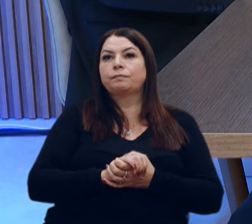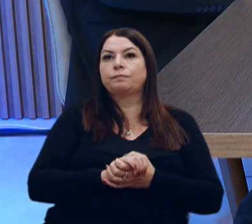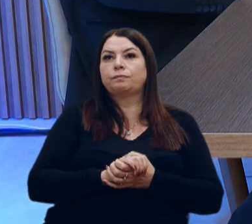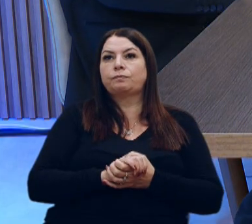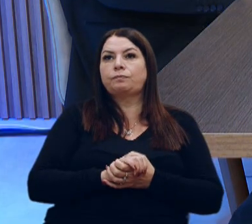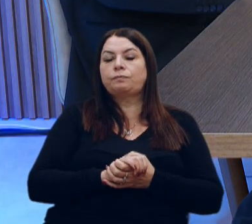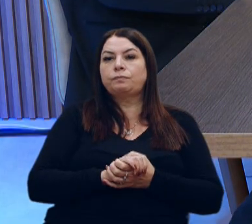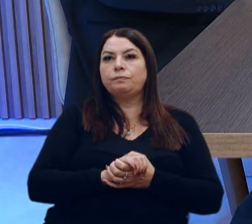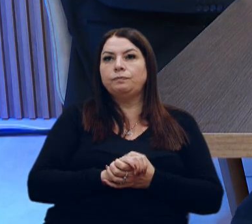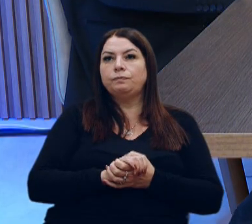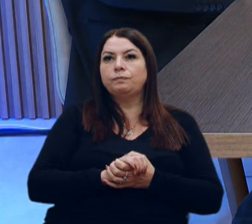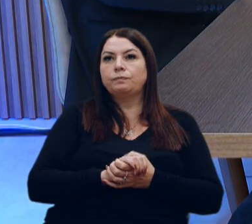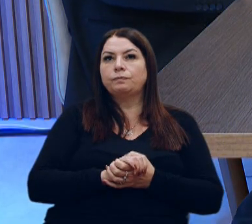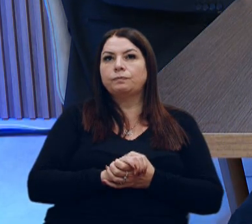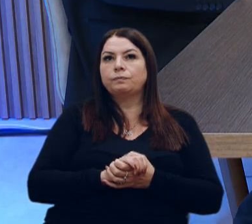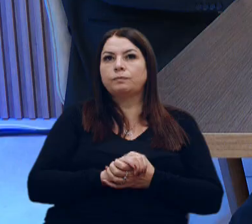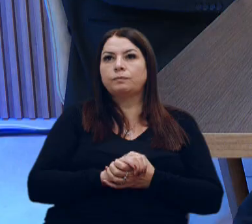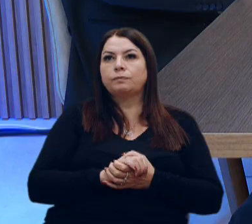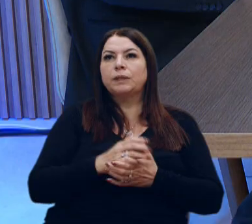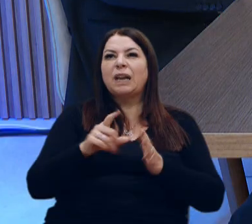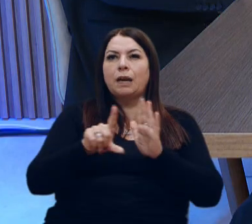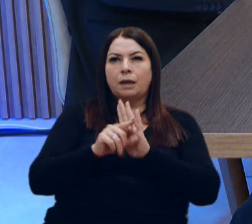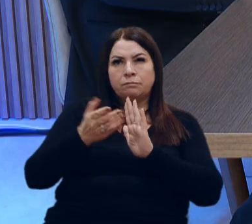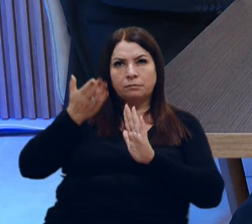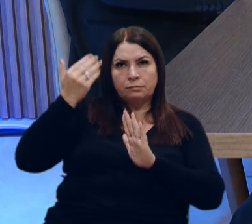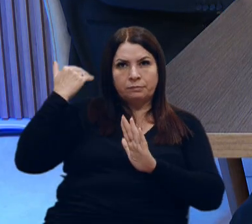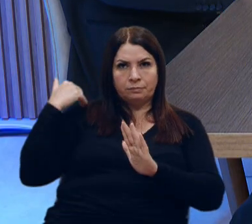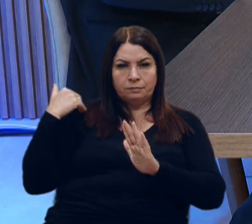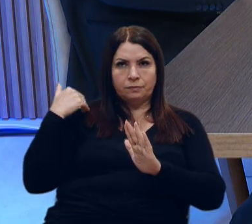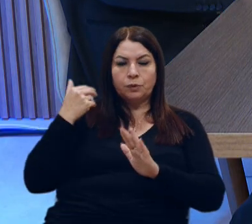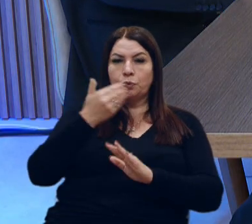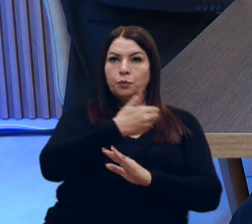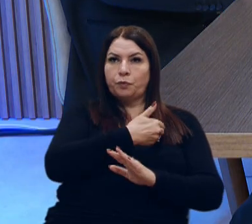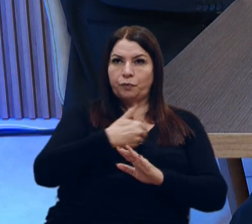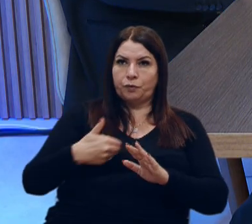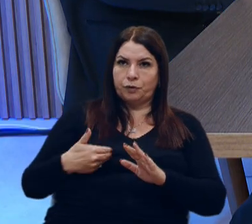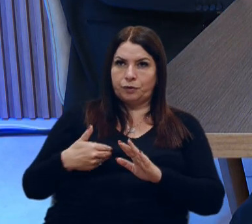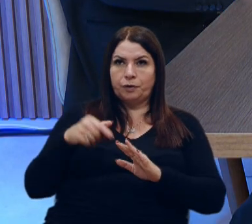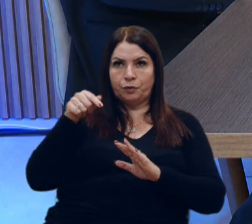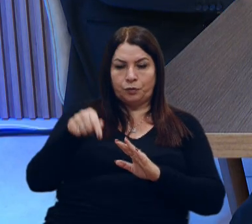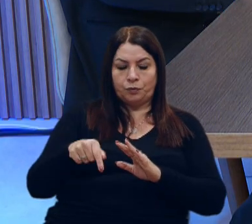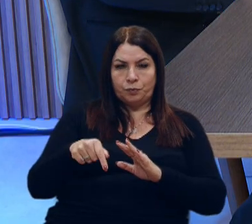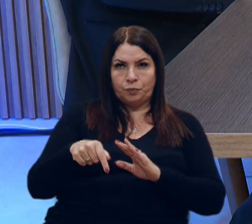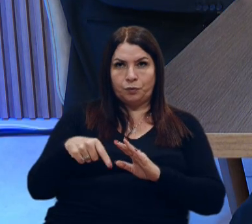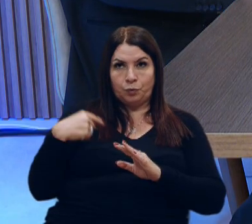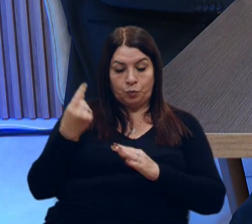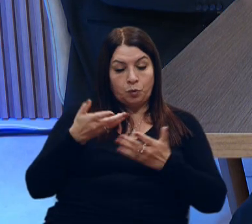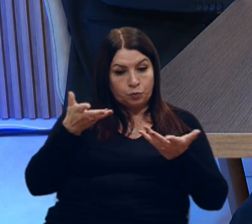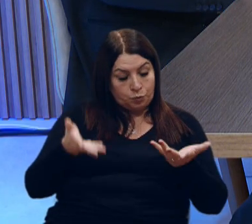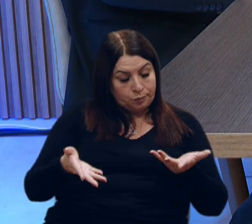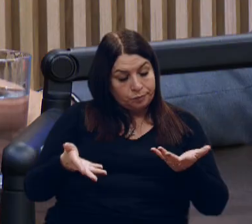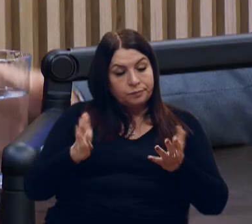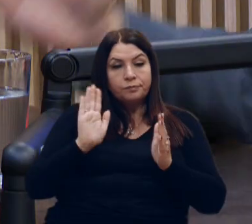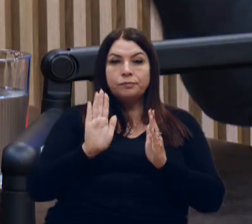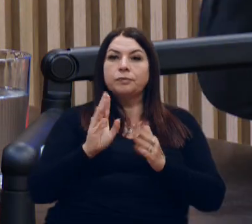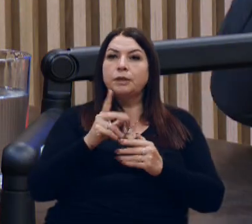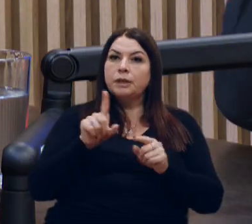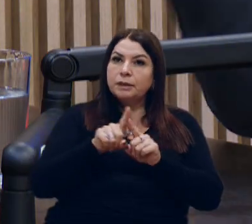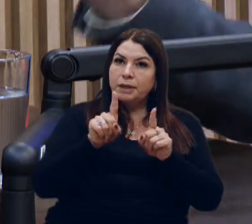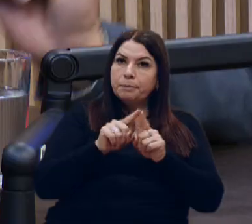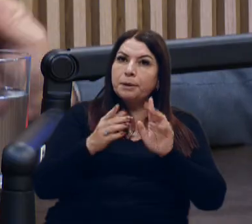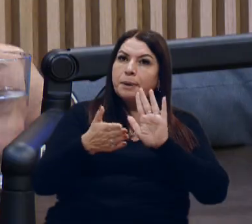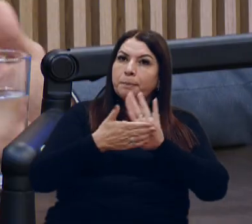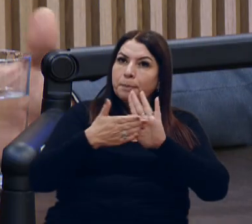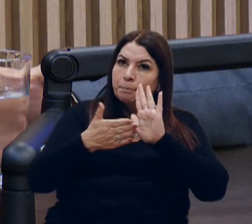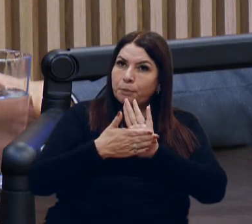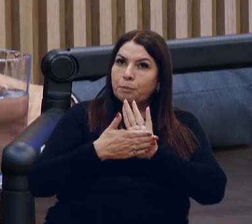que na legislação passada, o governador, dito cujo, governador nosso hoje, né, também